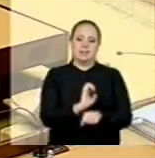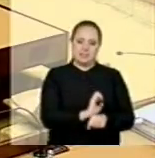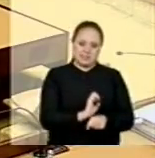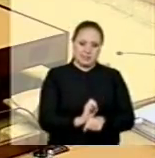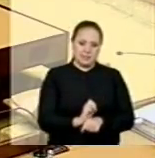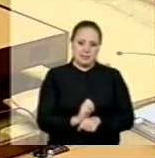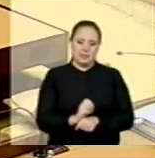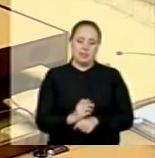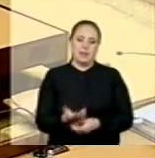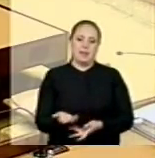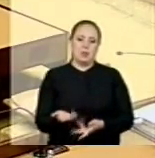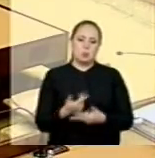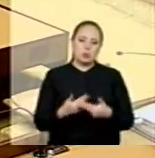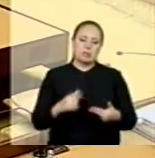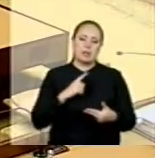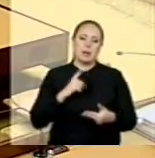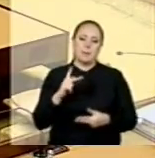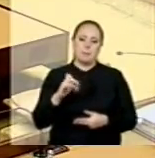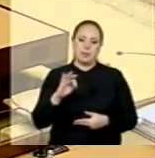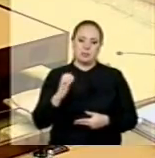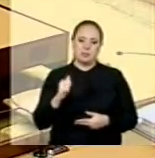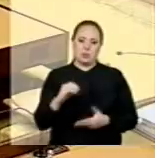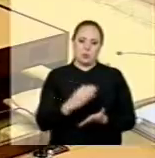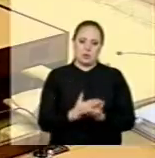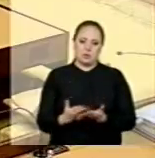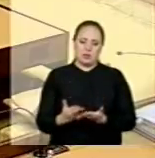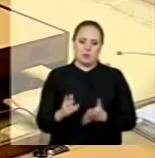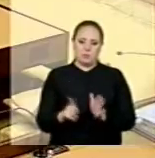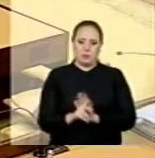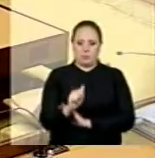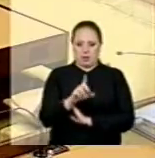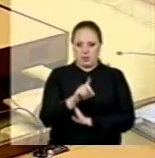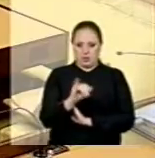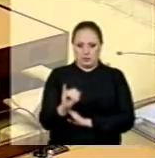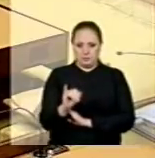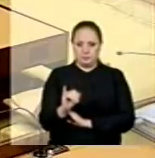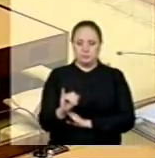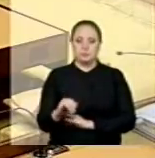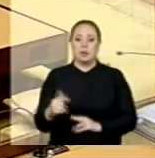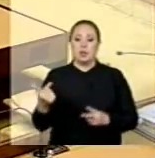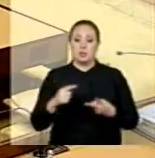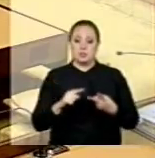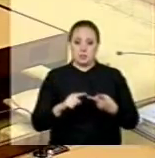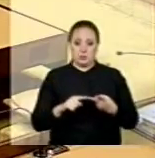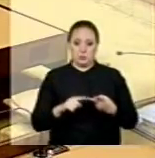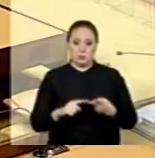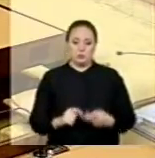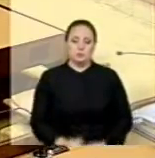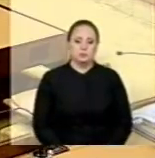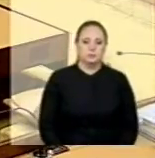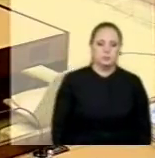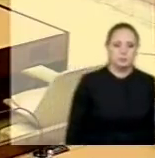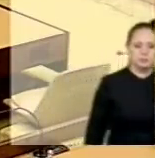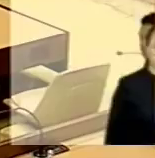nos autos dessas ações diretas, na petição inicial dessas ações diretas. Outro princípio da Constituição Federal que também